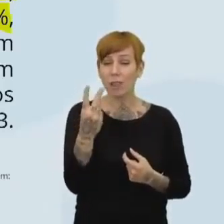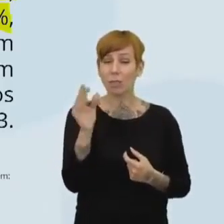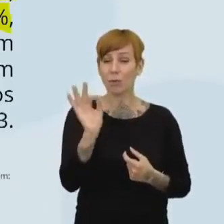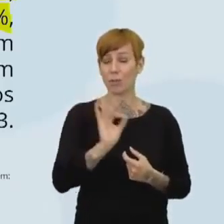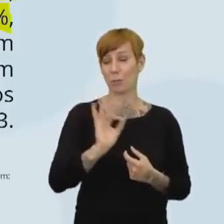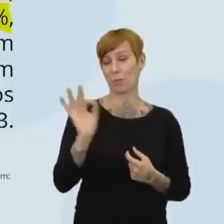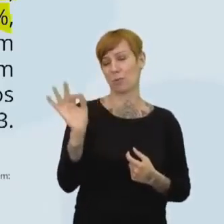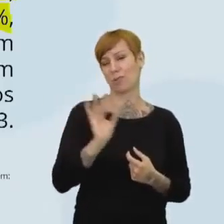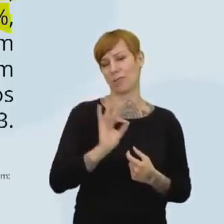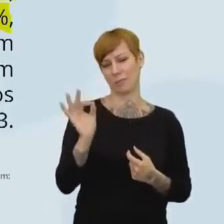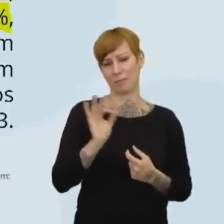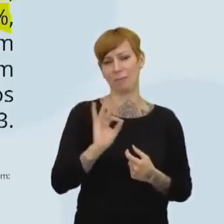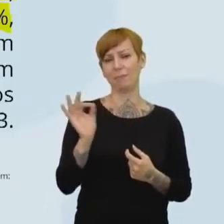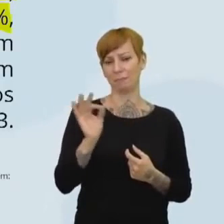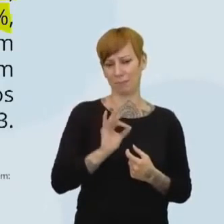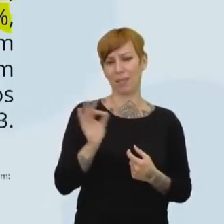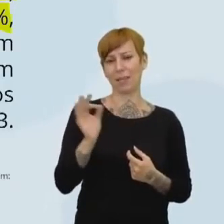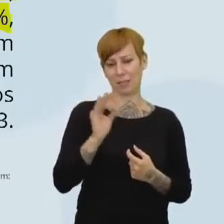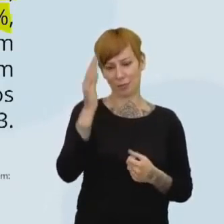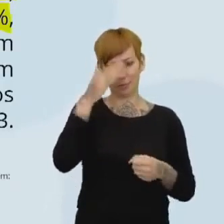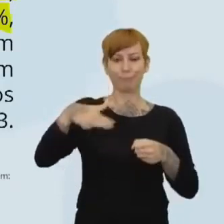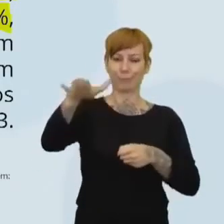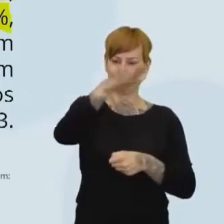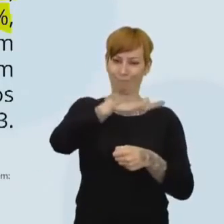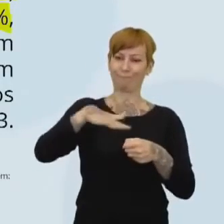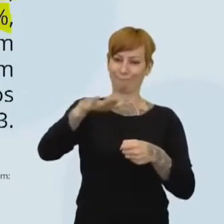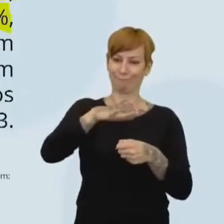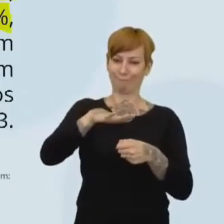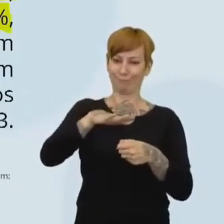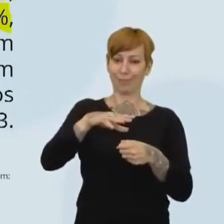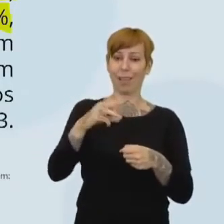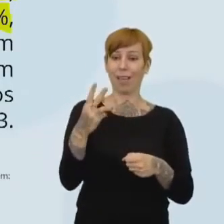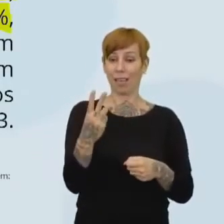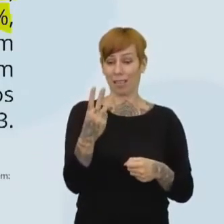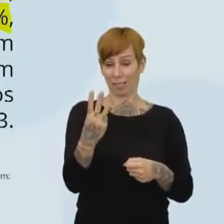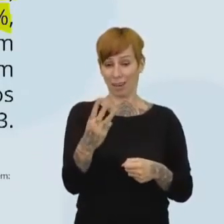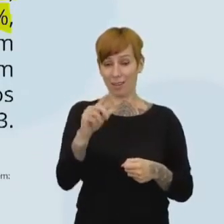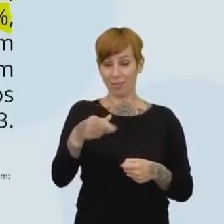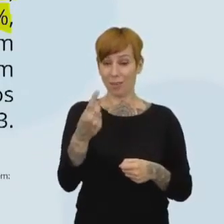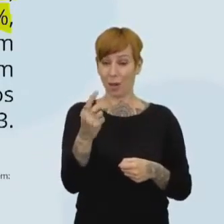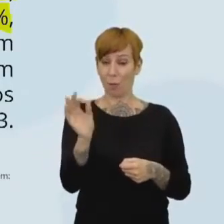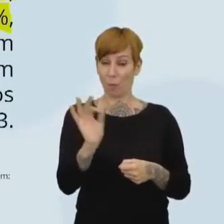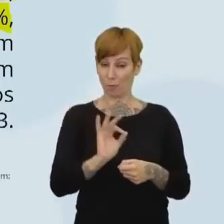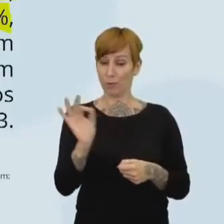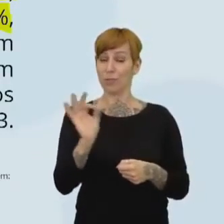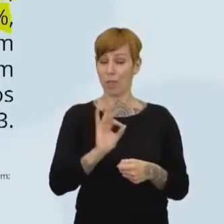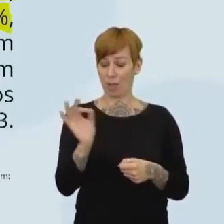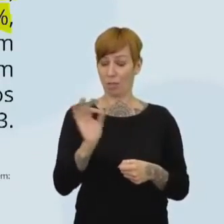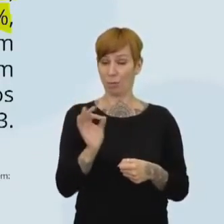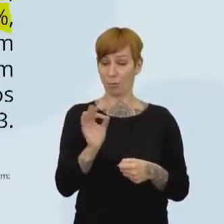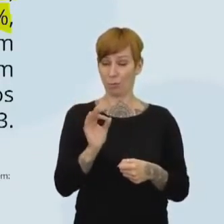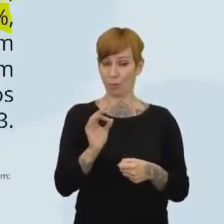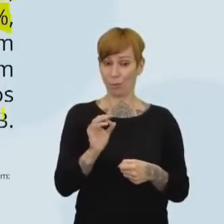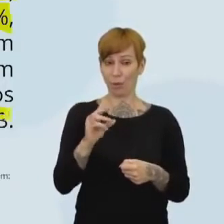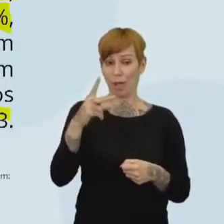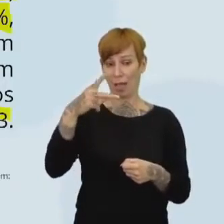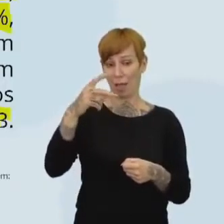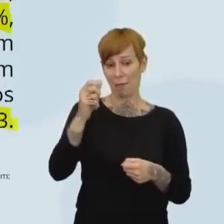2,2% dos negros e 3,1% dos pardos chegavam a esse nível de aprendizado